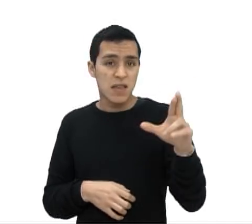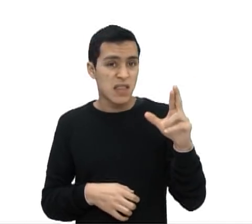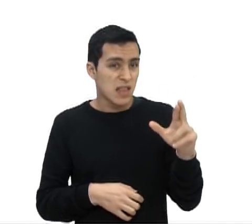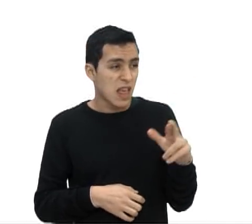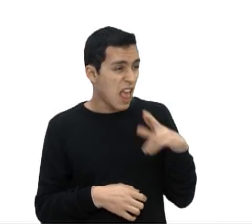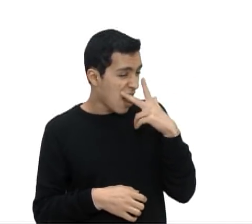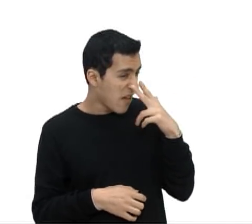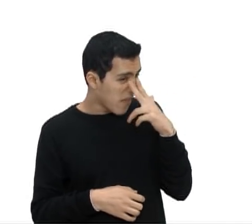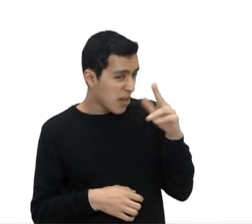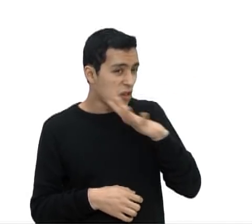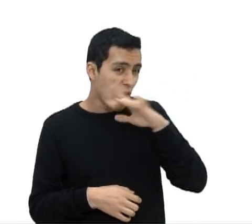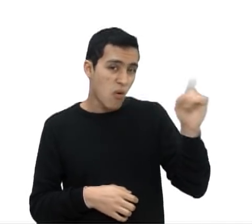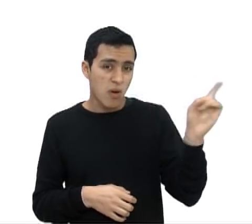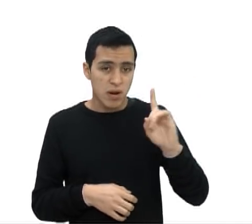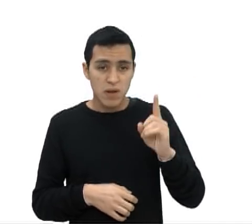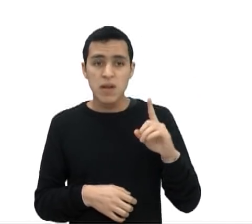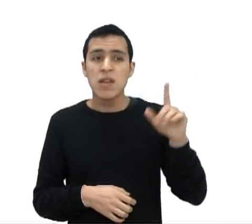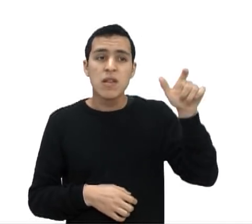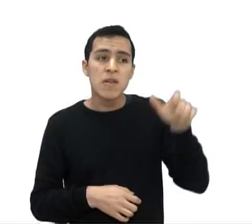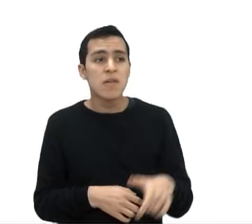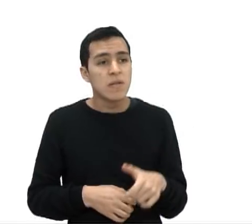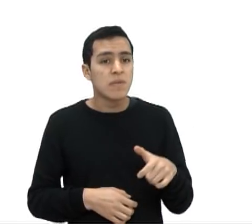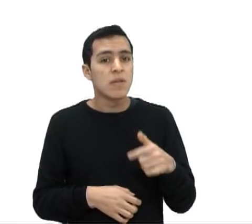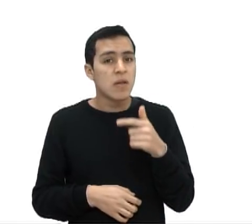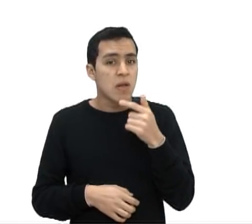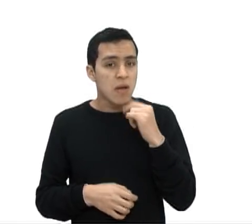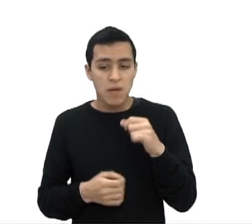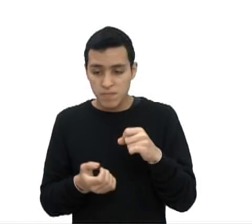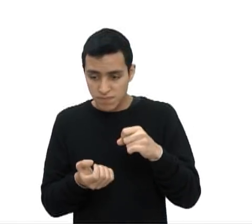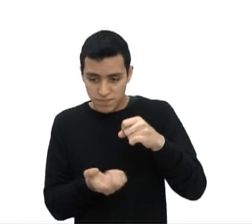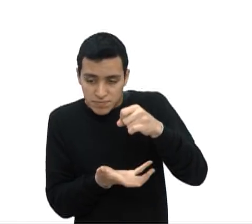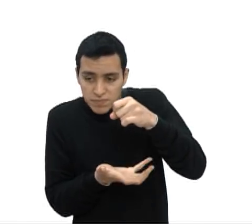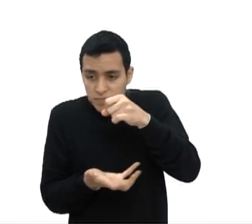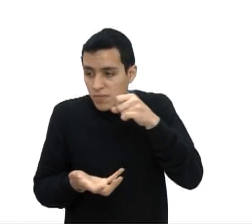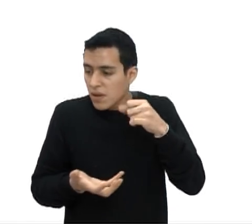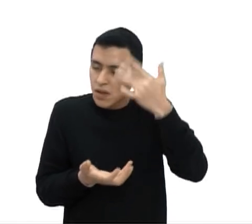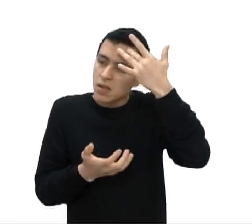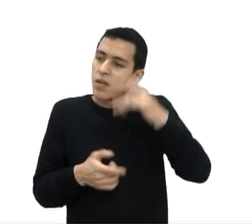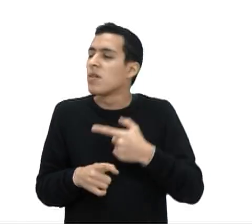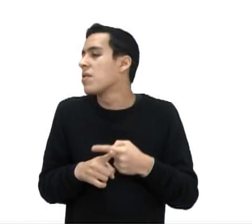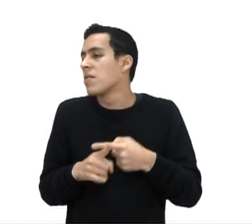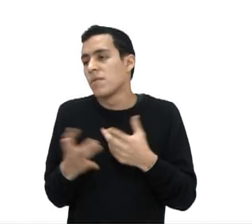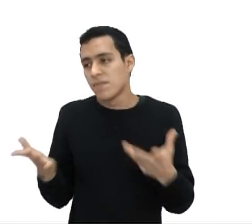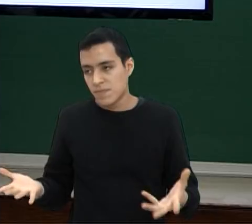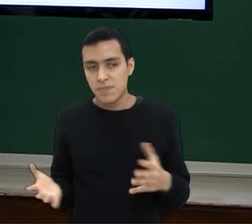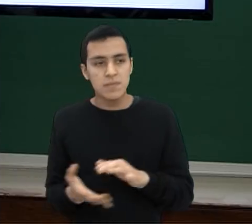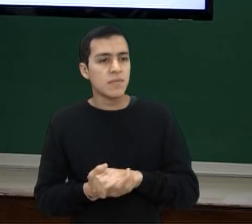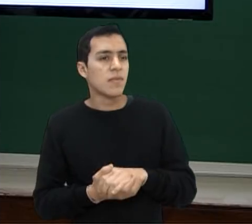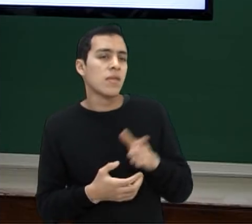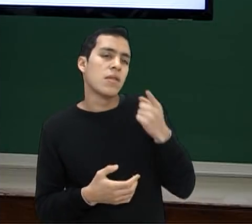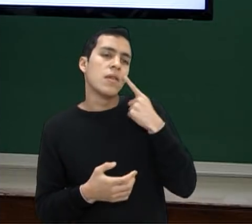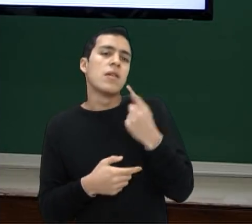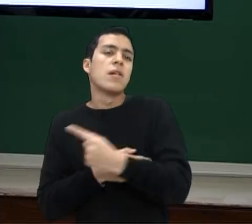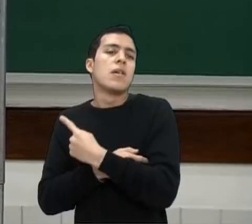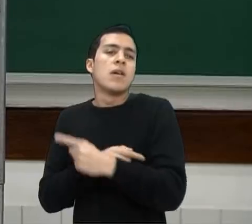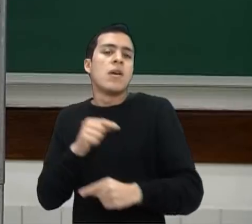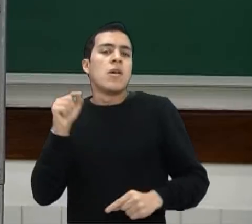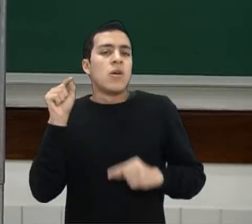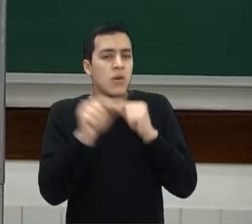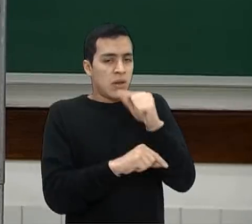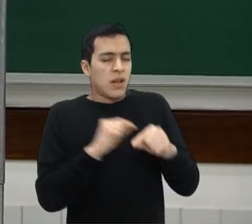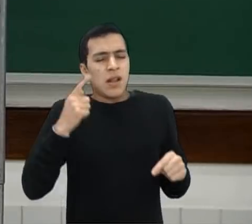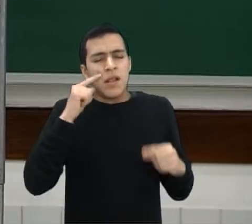achar ruim? O Tião acendendo um lampião, não sei porquê. Né? Então veja que todas